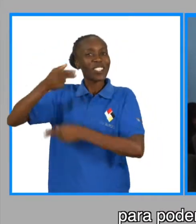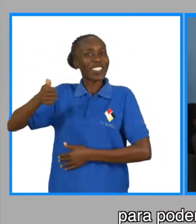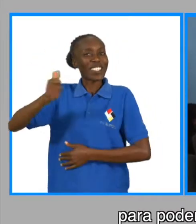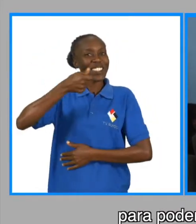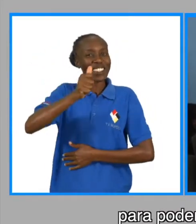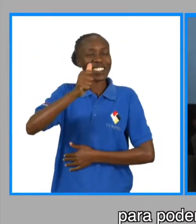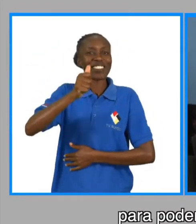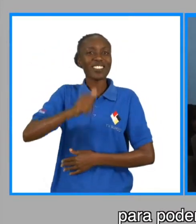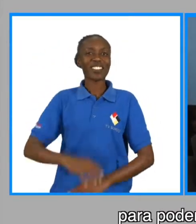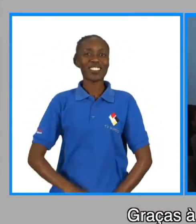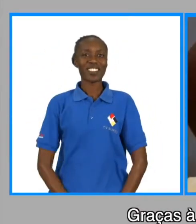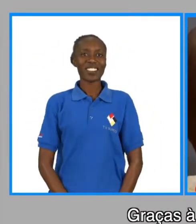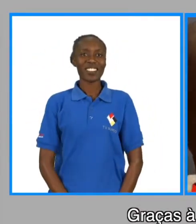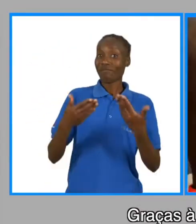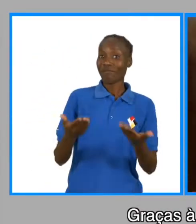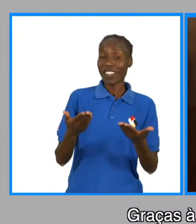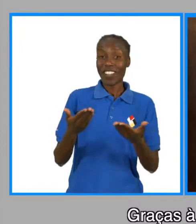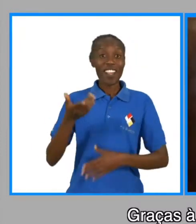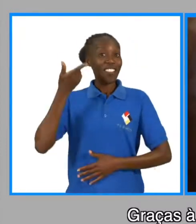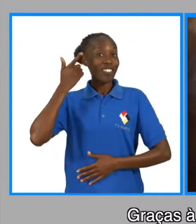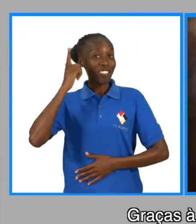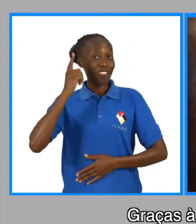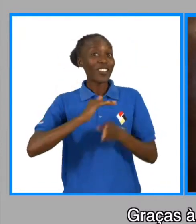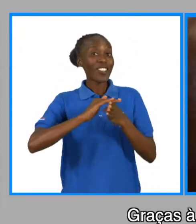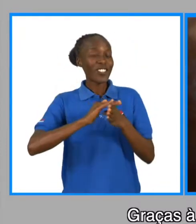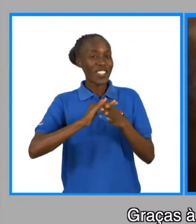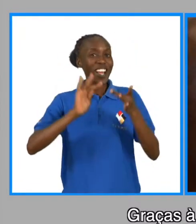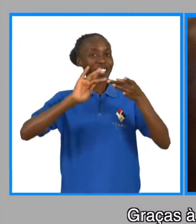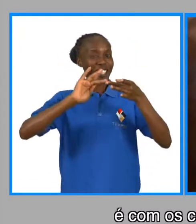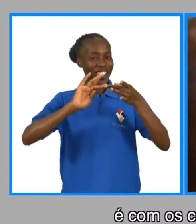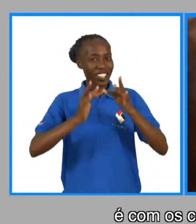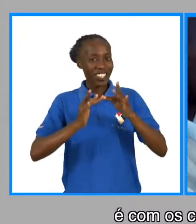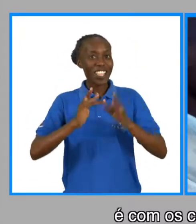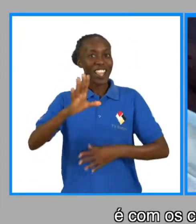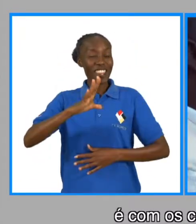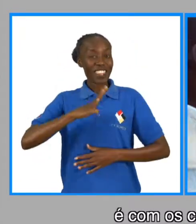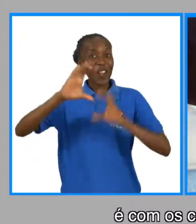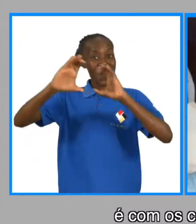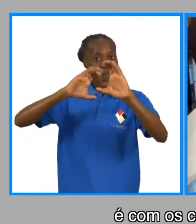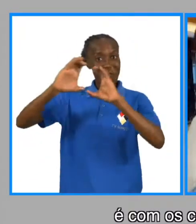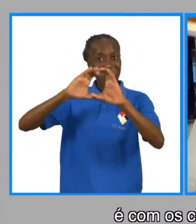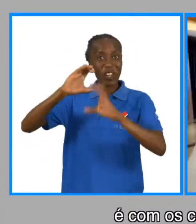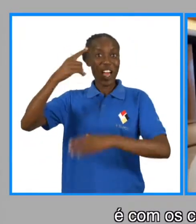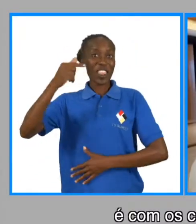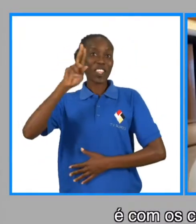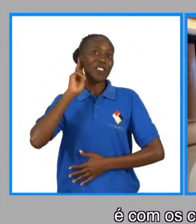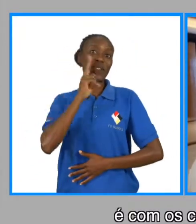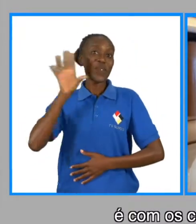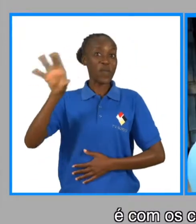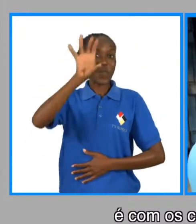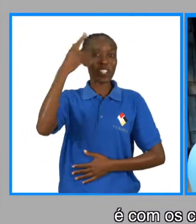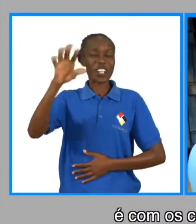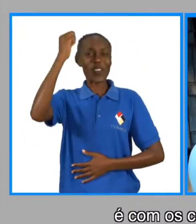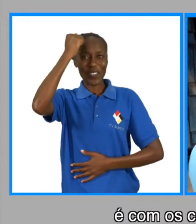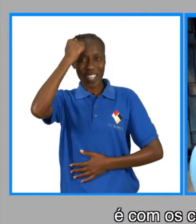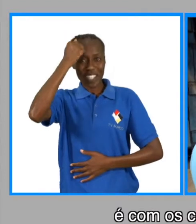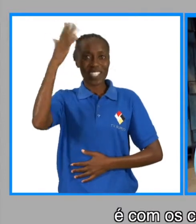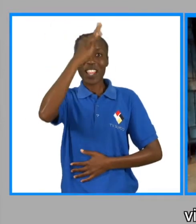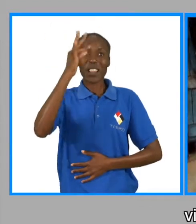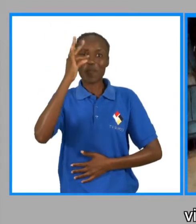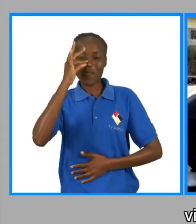suas zonas de origem. Graças à tecnologia dos telemóveis, é com os correspondentes da TV Surdo que